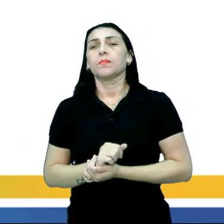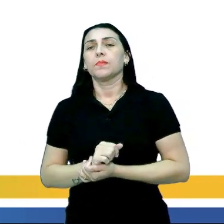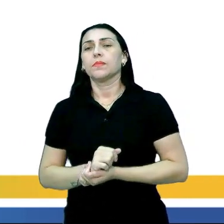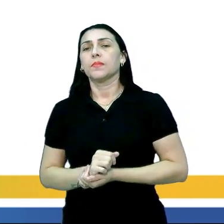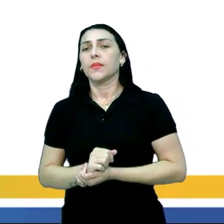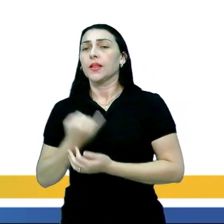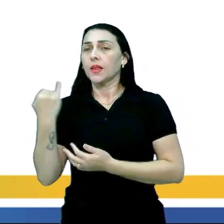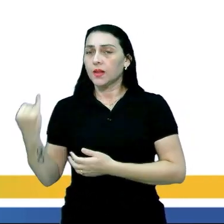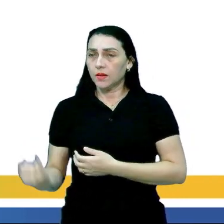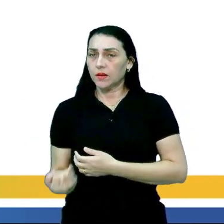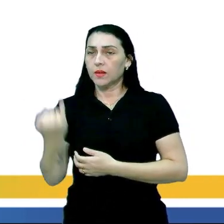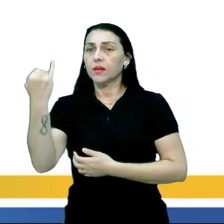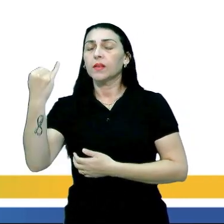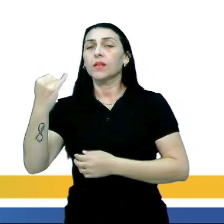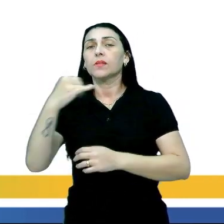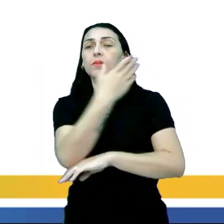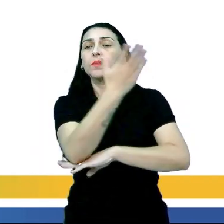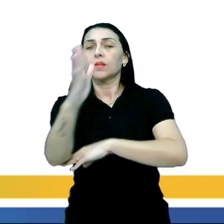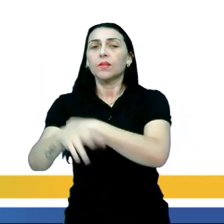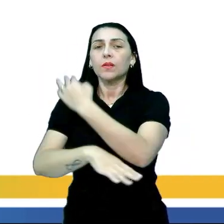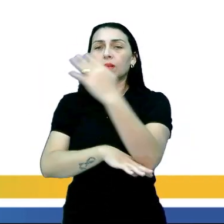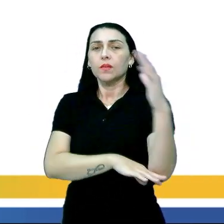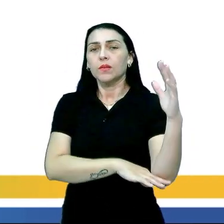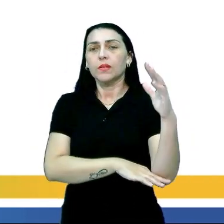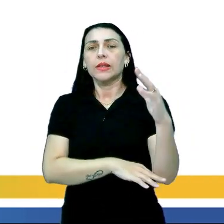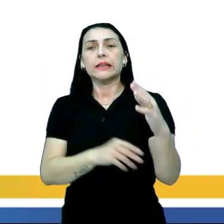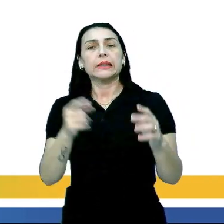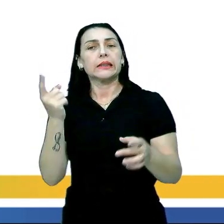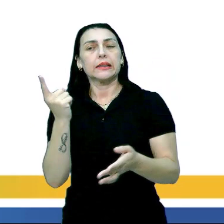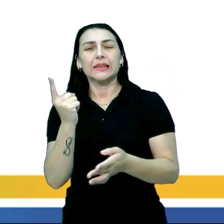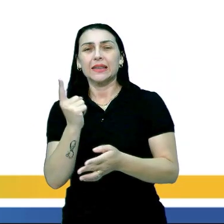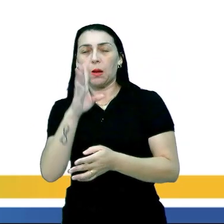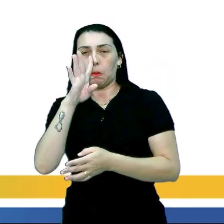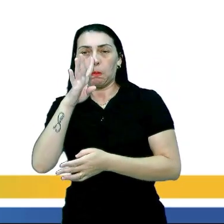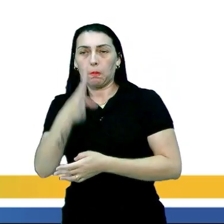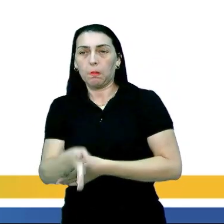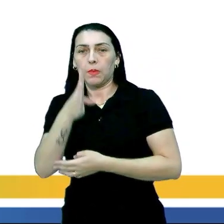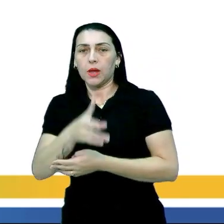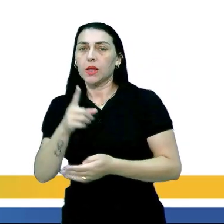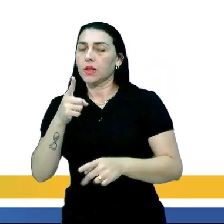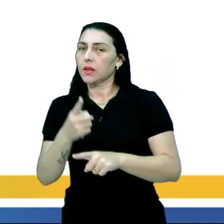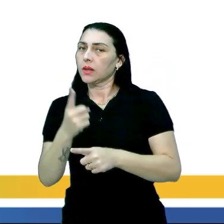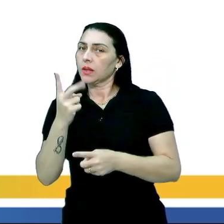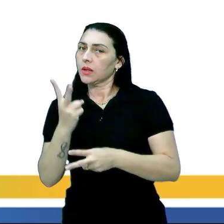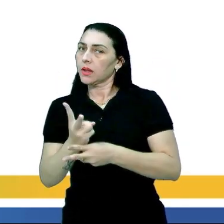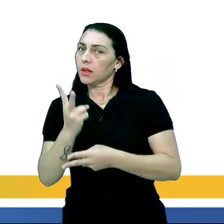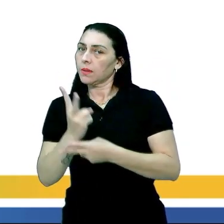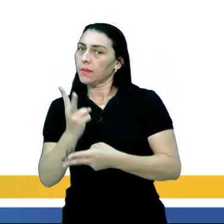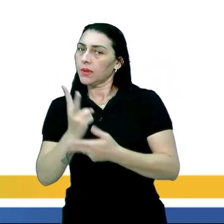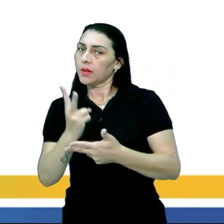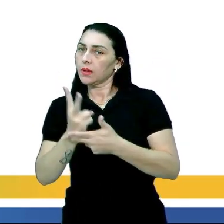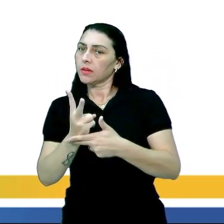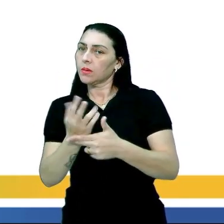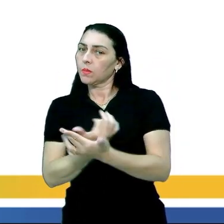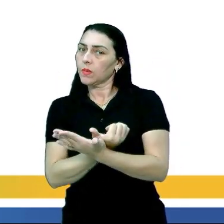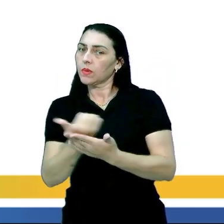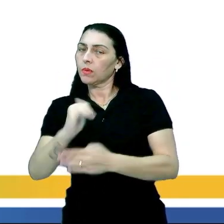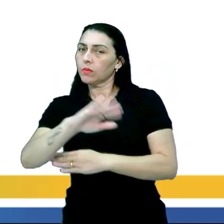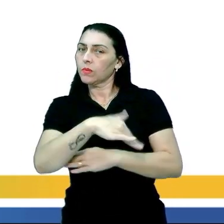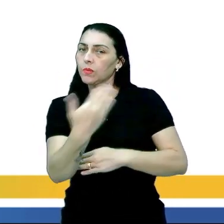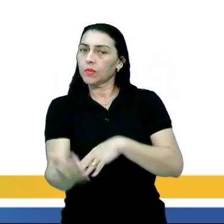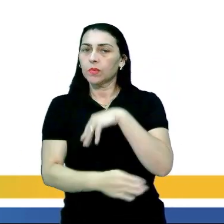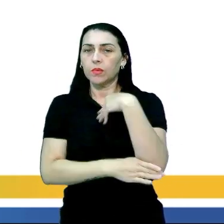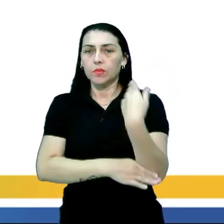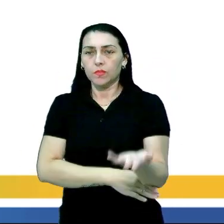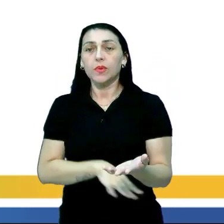desmatamento, apesar da sua importância, a floresta amazônica ela é constantemente ameaçada pela ação do